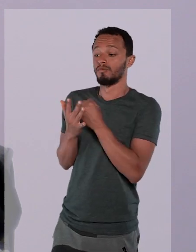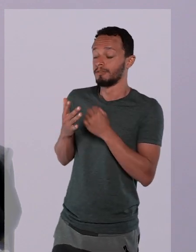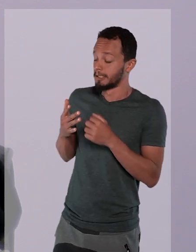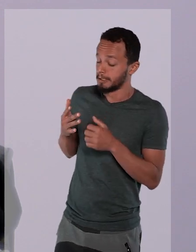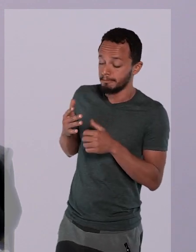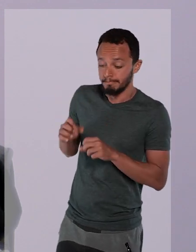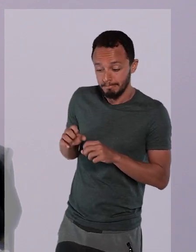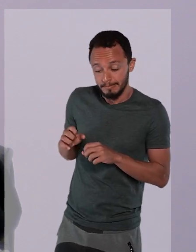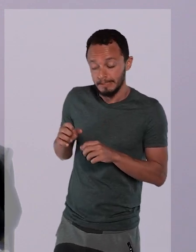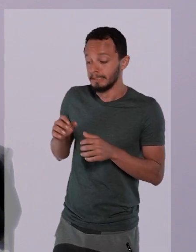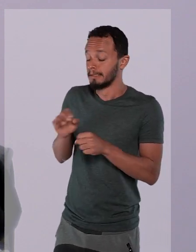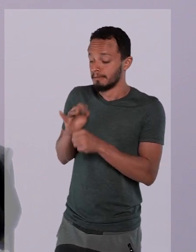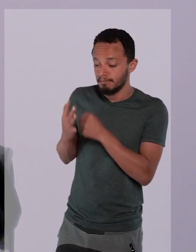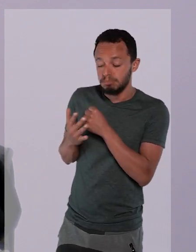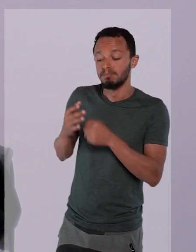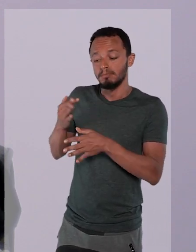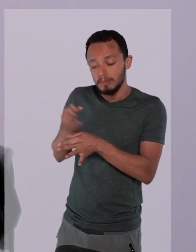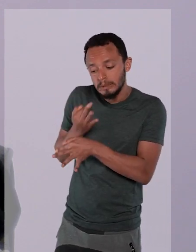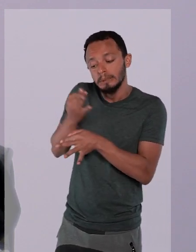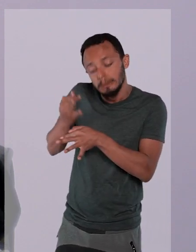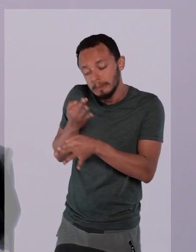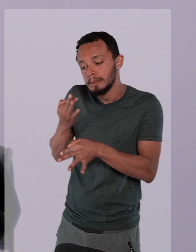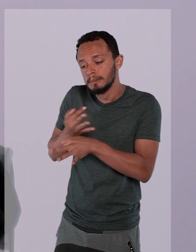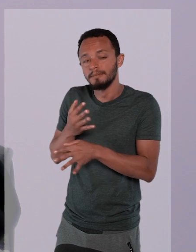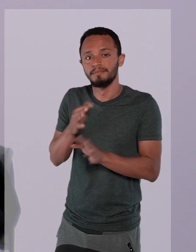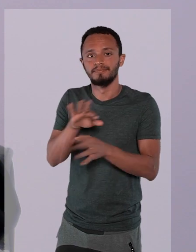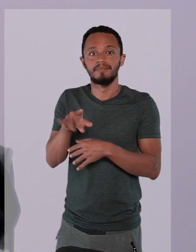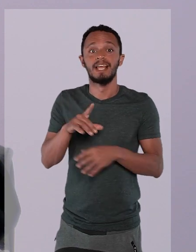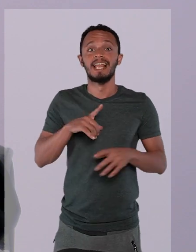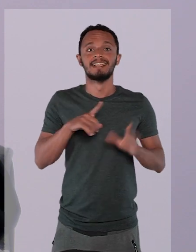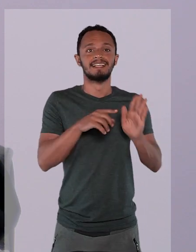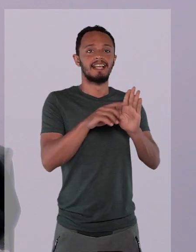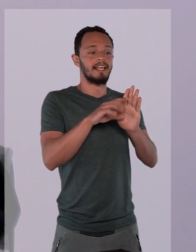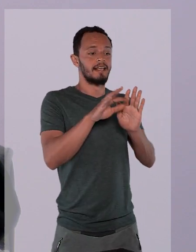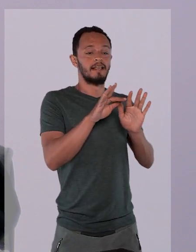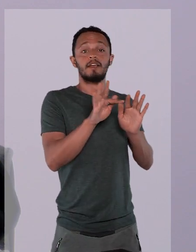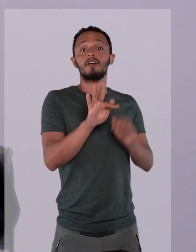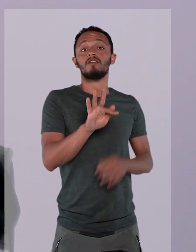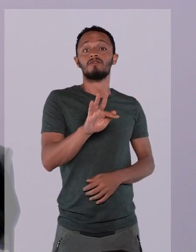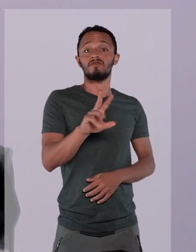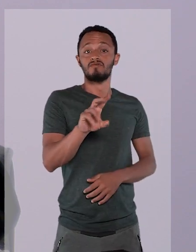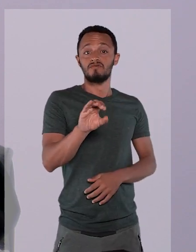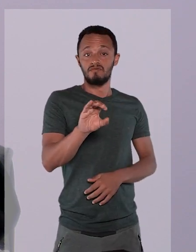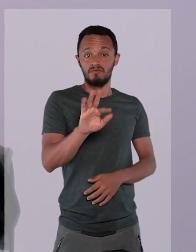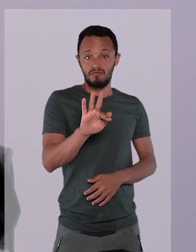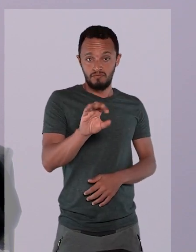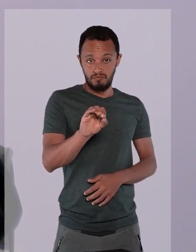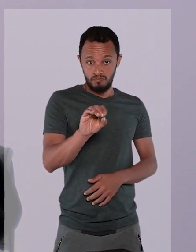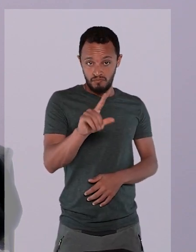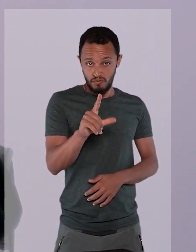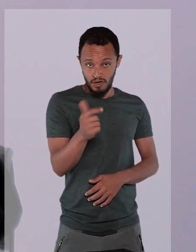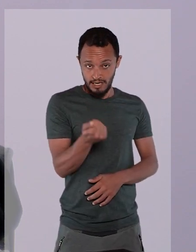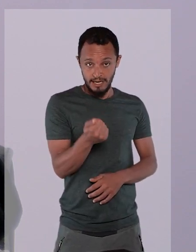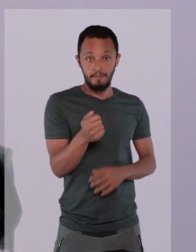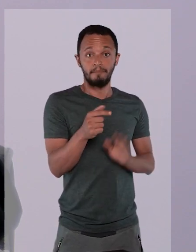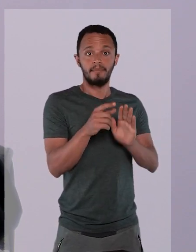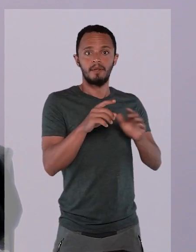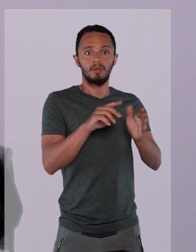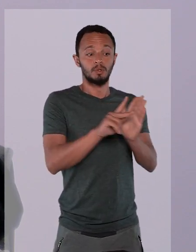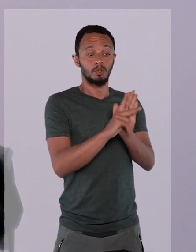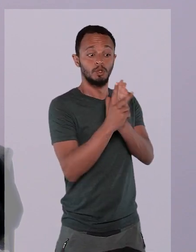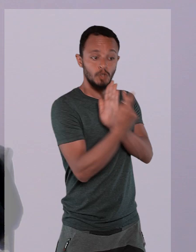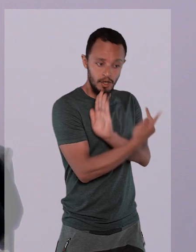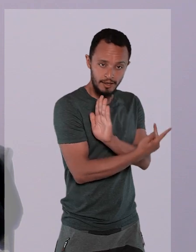né, dizendo, a Folha pediu para eu escrever, pode ter carnaval? Eu disse, não pode ter carnaval. Só escreve um artigo sobre isso?